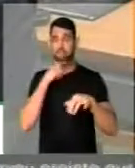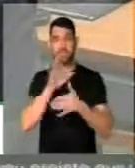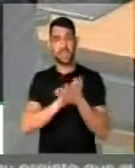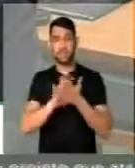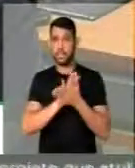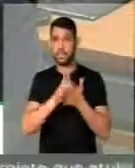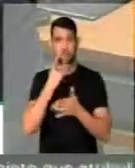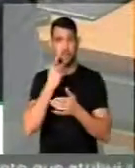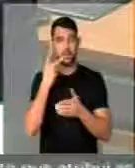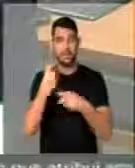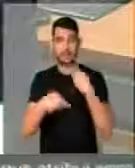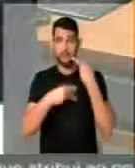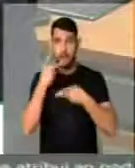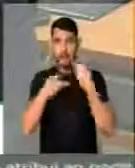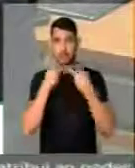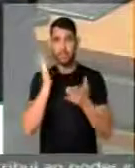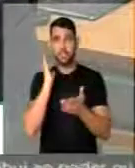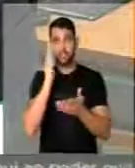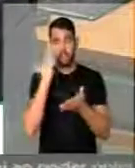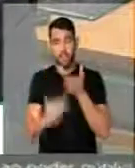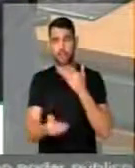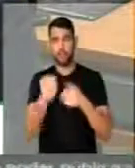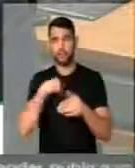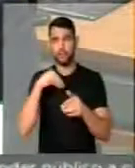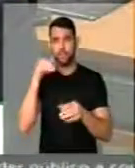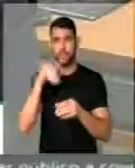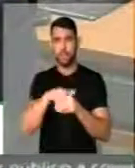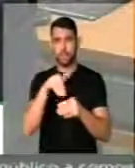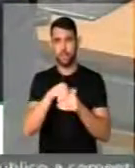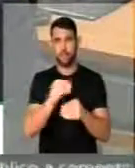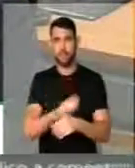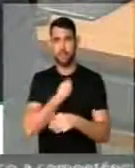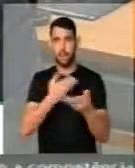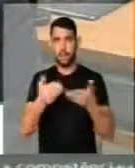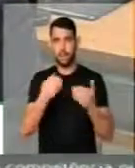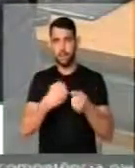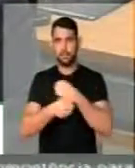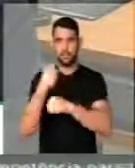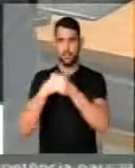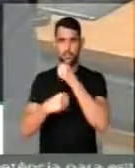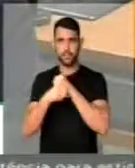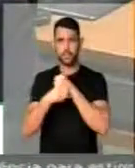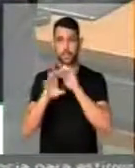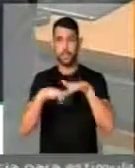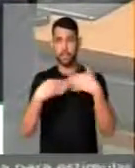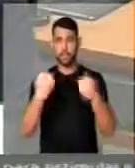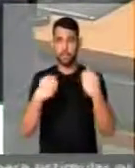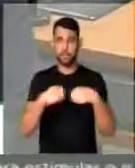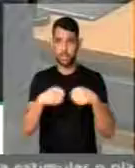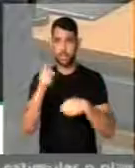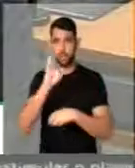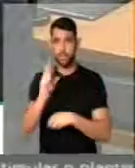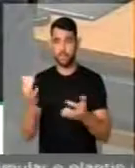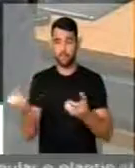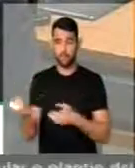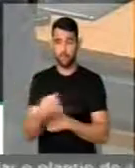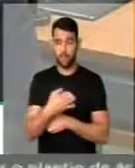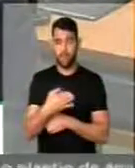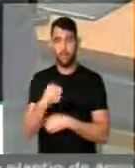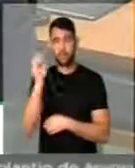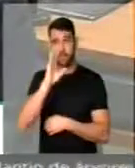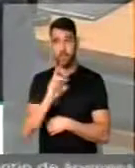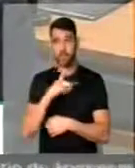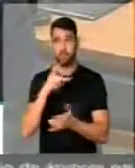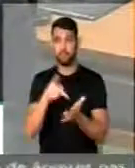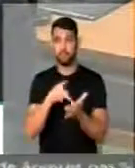leva a nada. Esse discurso, por sinal, já perdeu as últimas eleições, agora do ano passado. Então, nós precisamos de um Brasil novo. Um